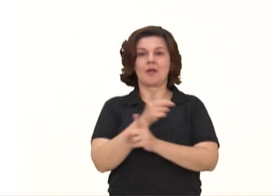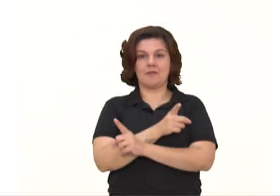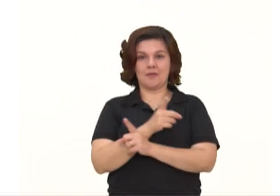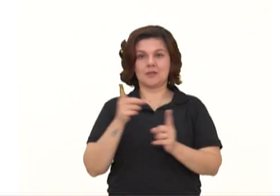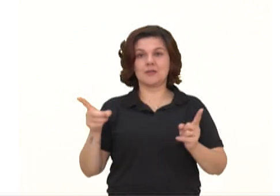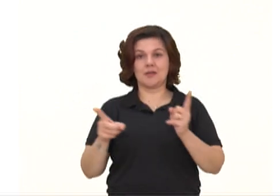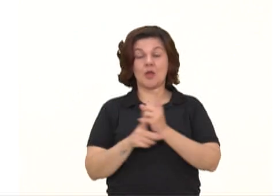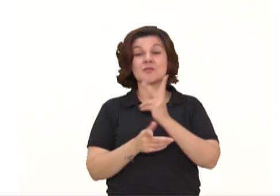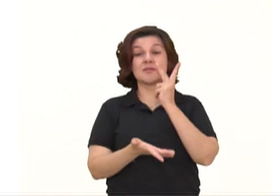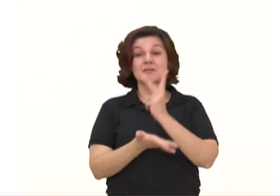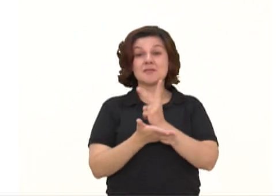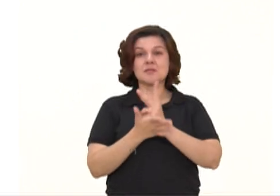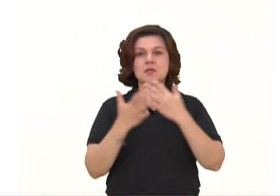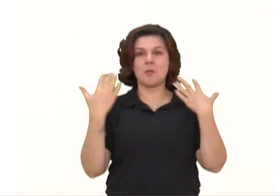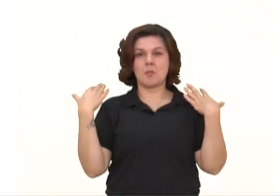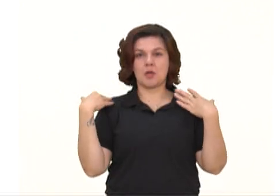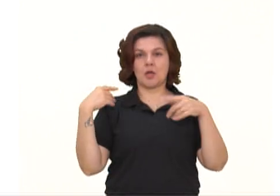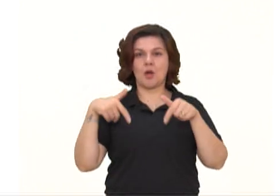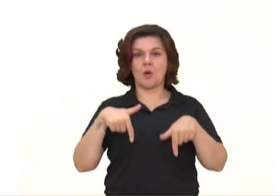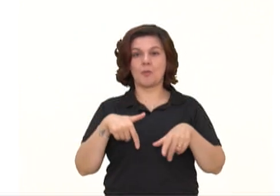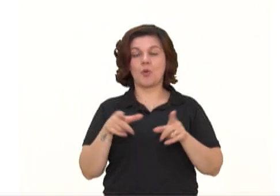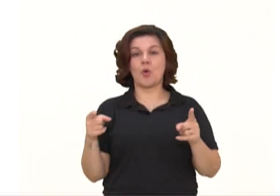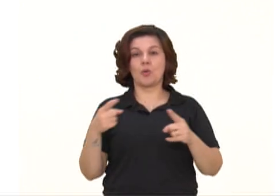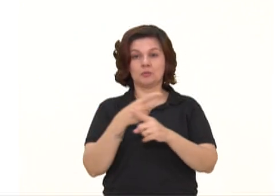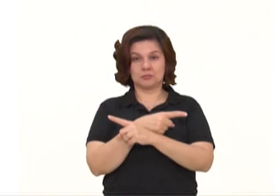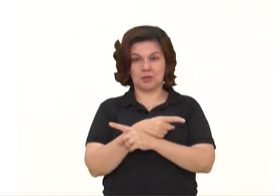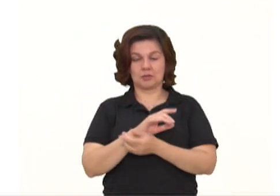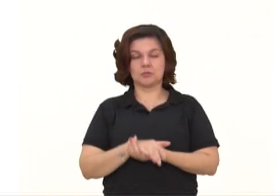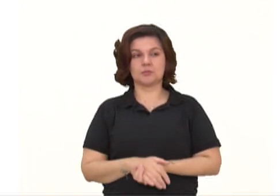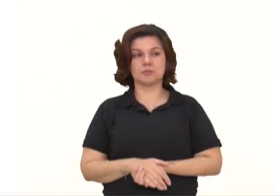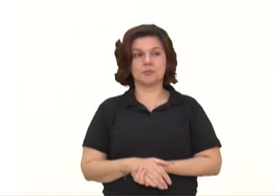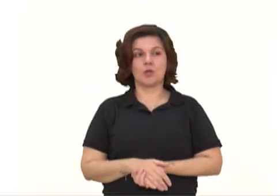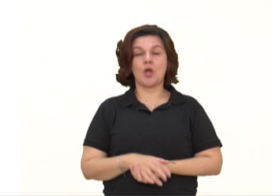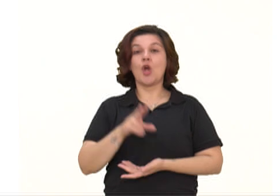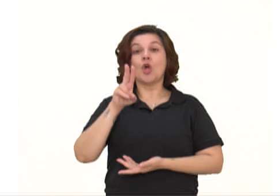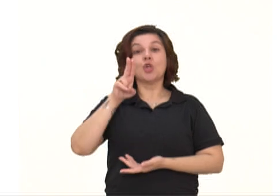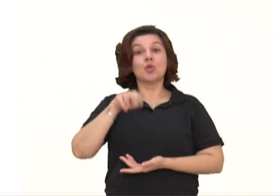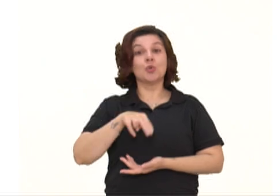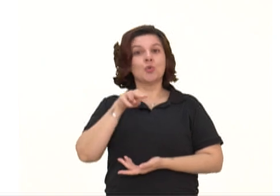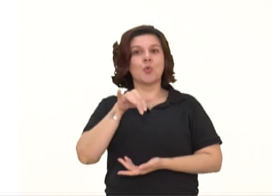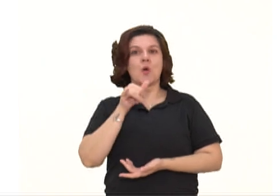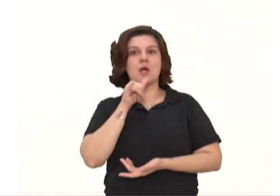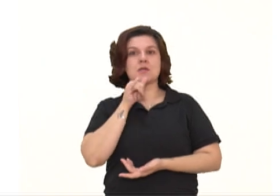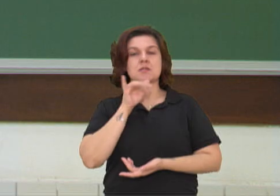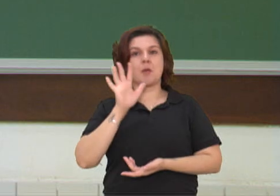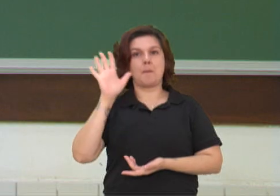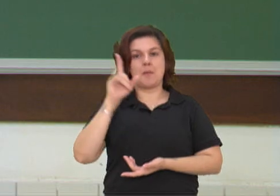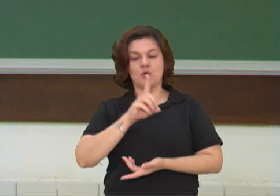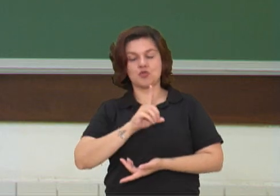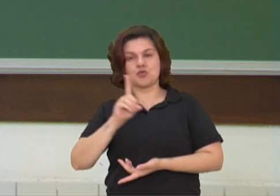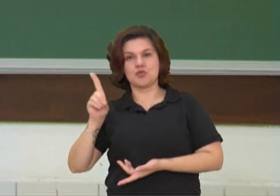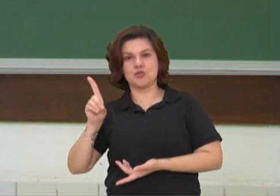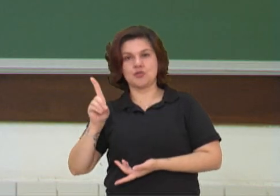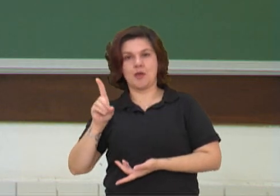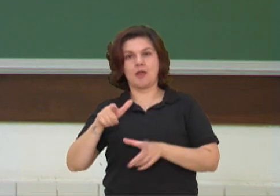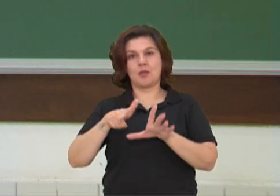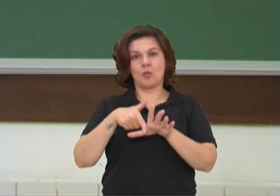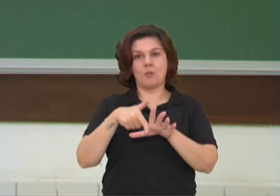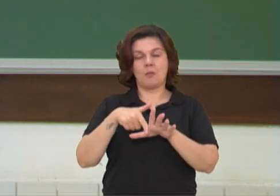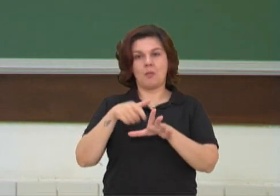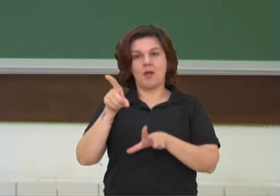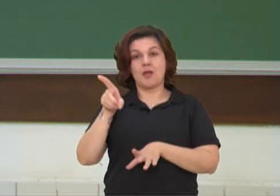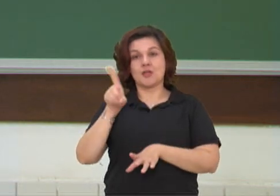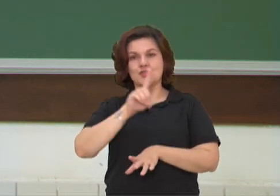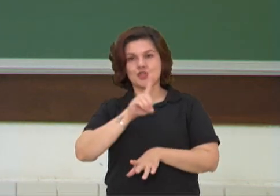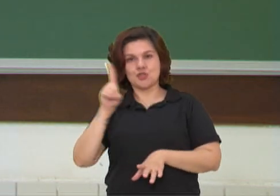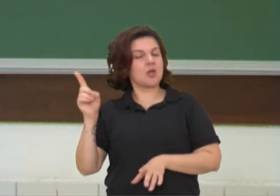seu braço direito, sua perna esquerda. Você nunca deve levantar ali os 2 membros do mesmo lado do seu corpo, você deve